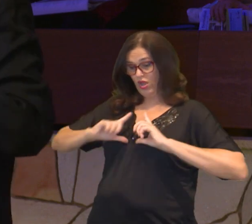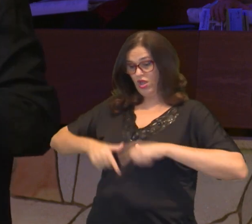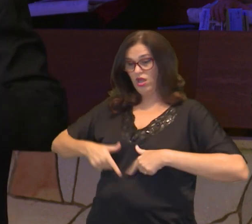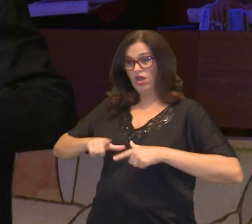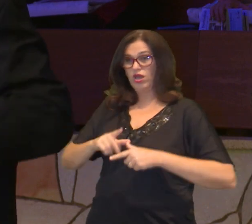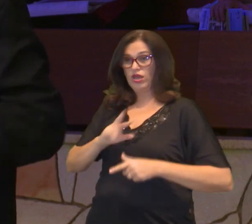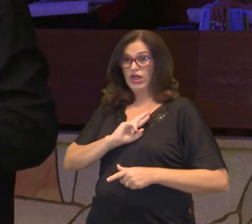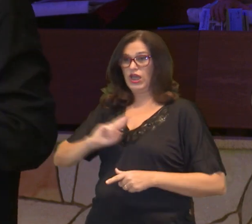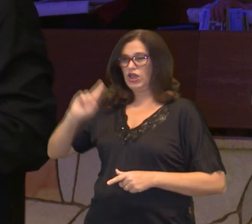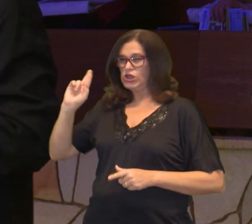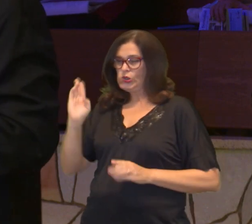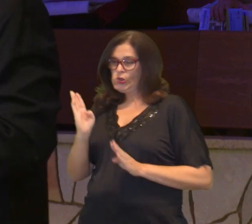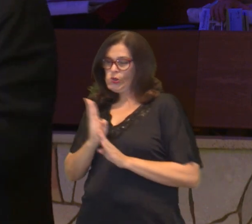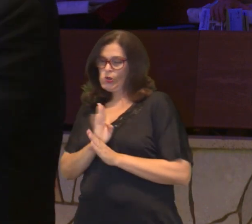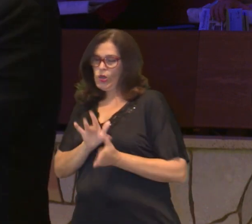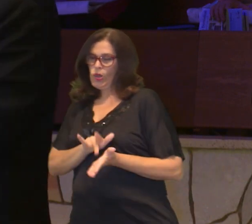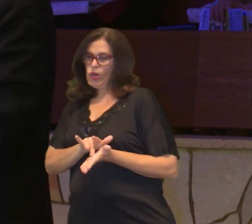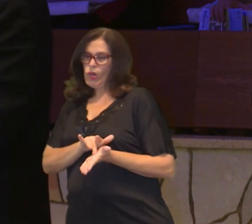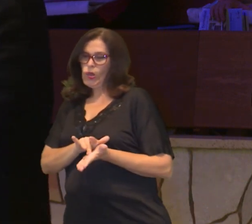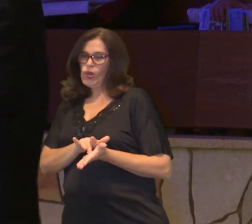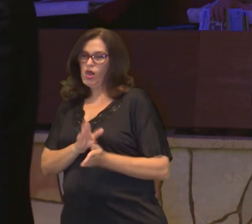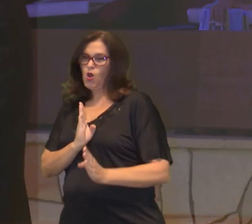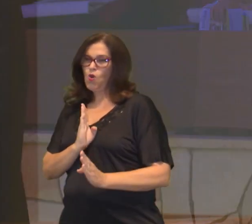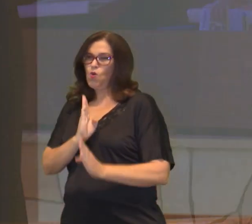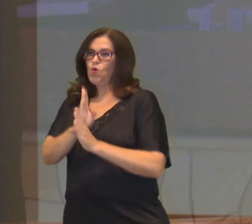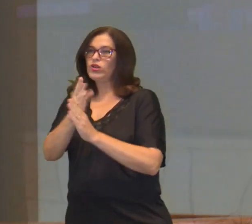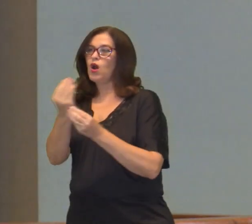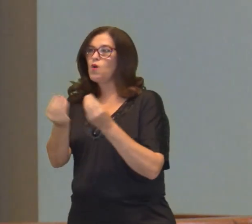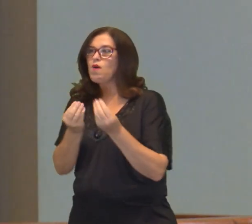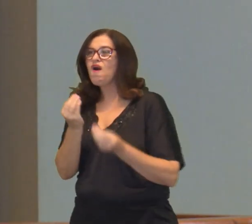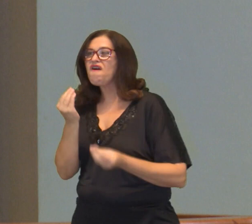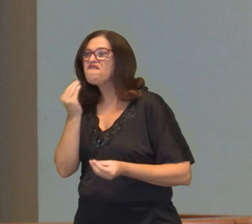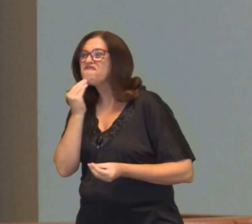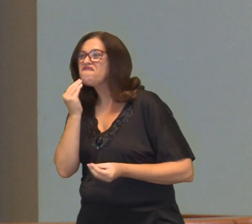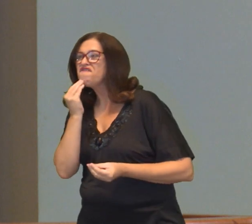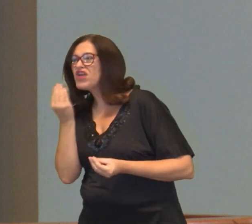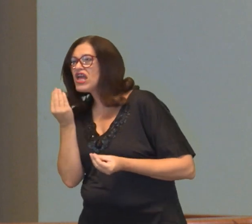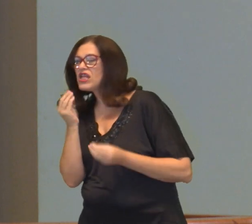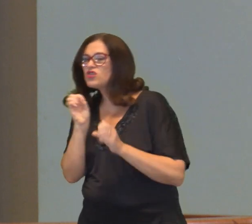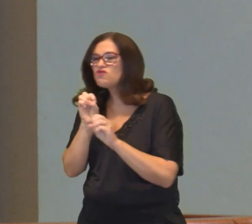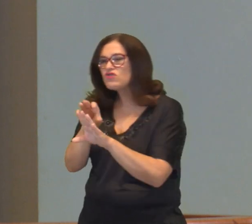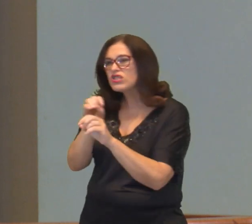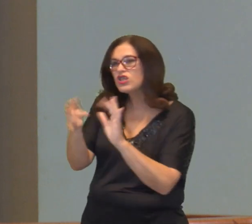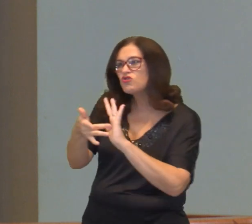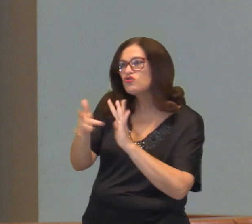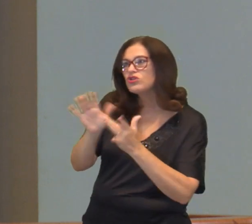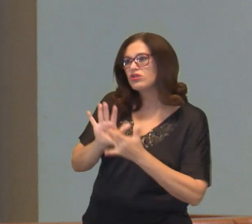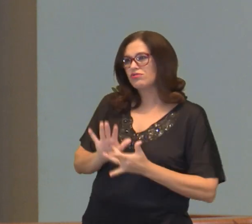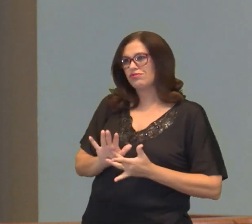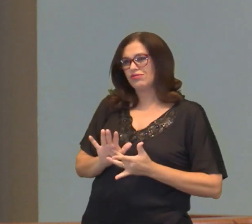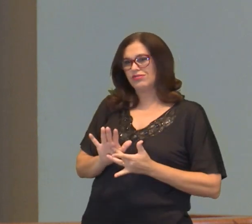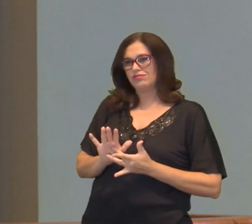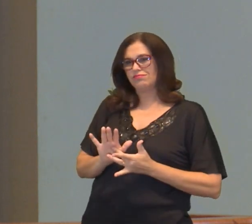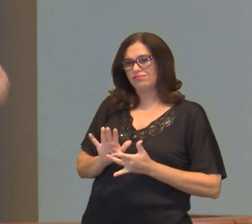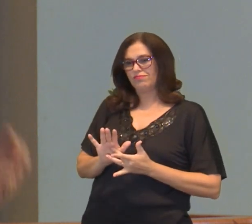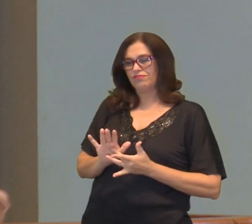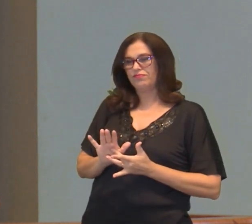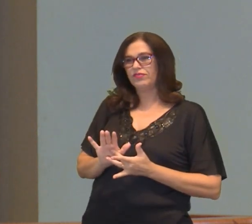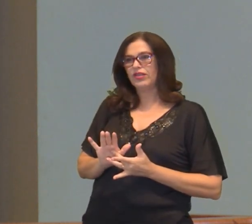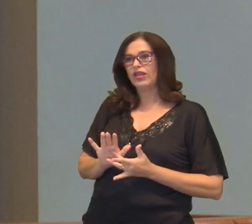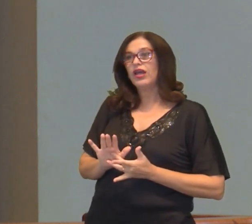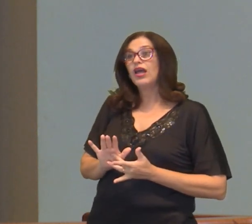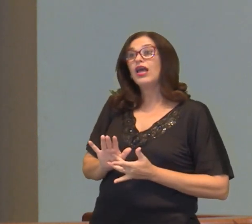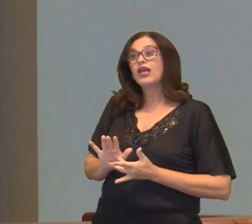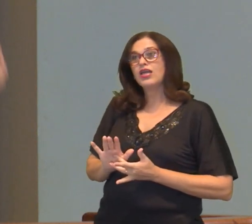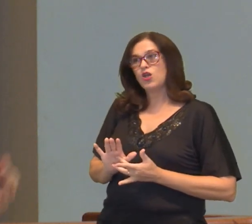maneira capciosa, encontrar alguma falha nos seus ensinos. E eles se aproximam